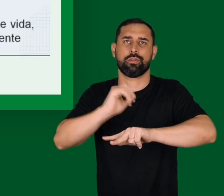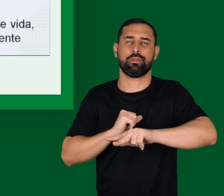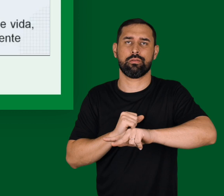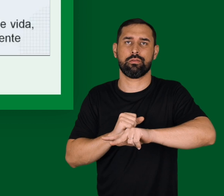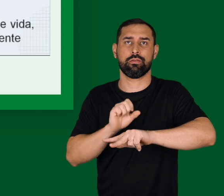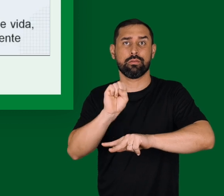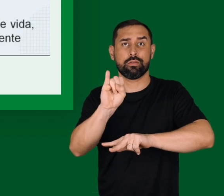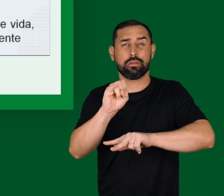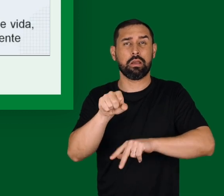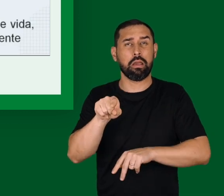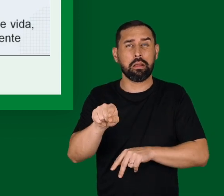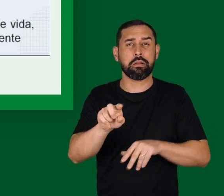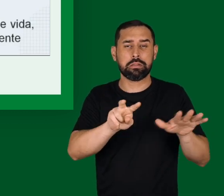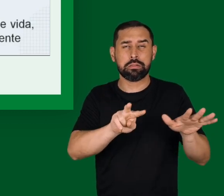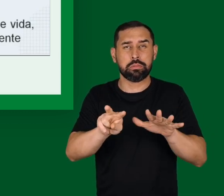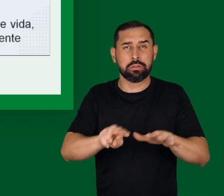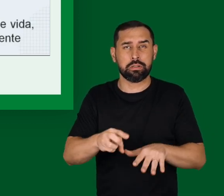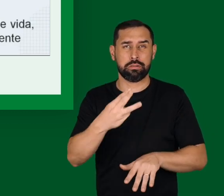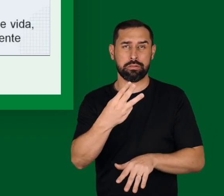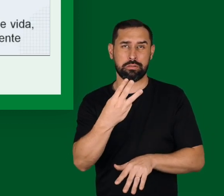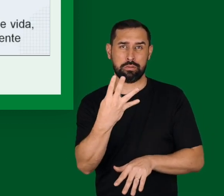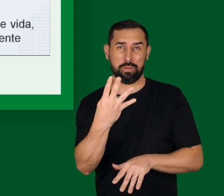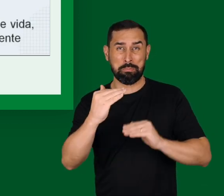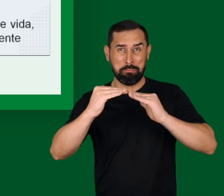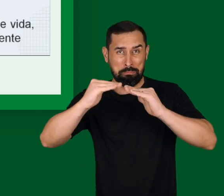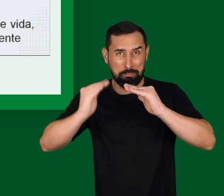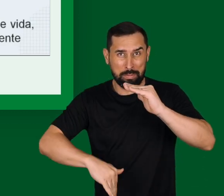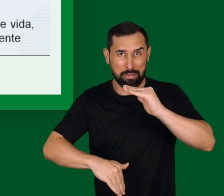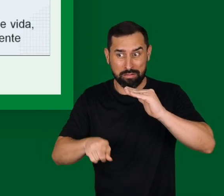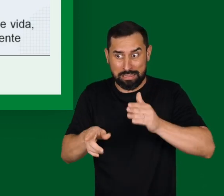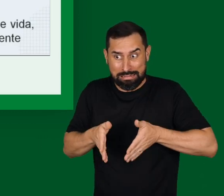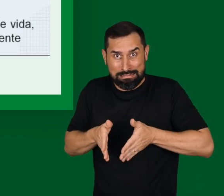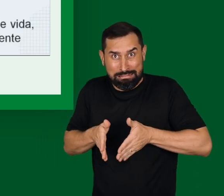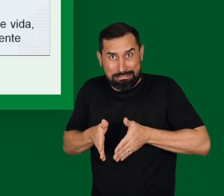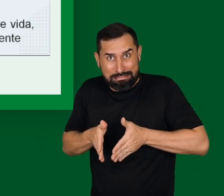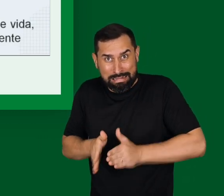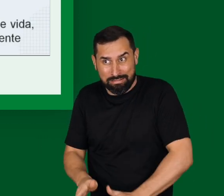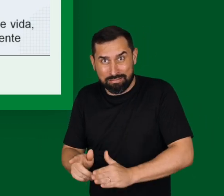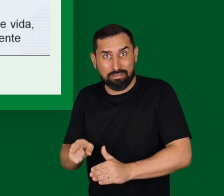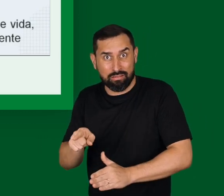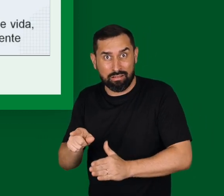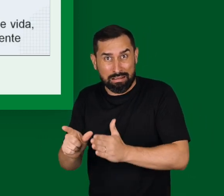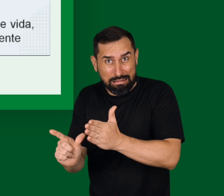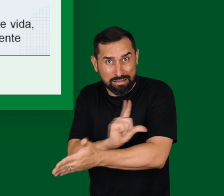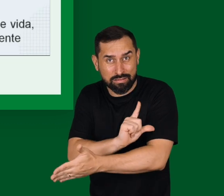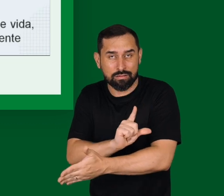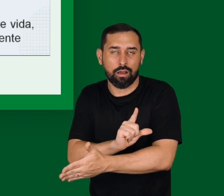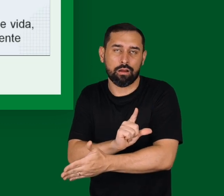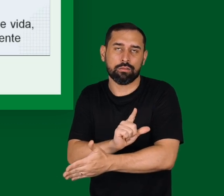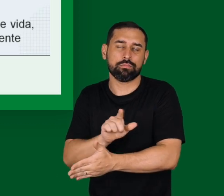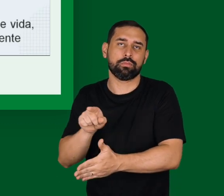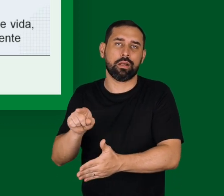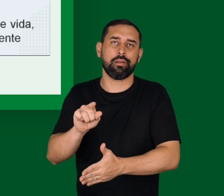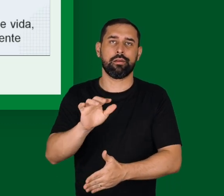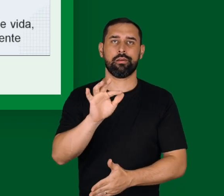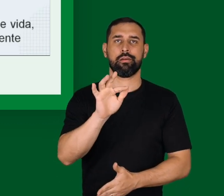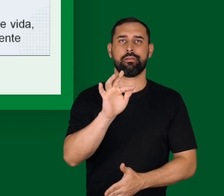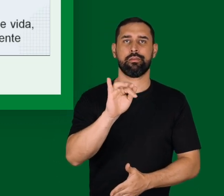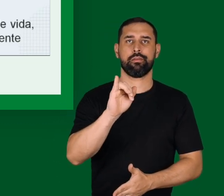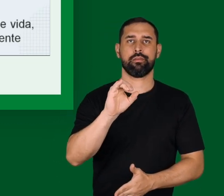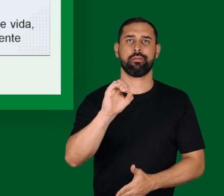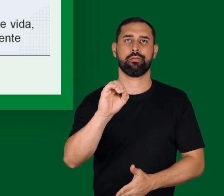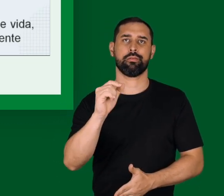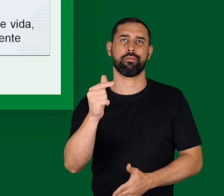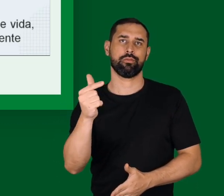na sala de parto, a reanimação a gente faz a 21%. Se ele tem menos de 34 semanas e é prematuro, a gente vai